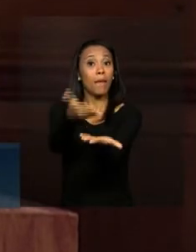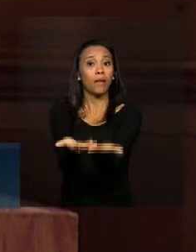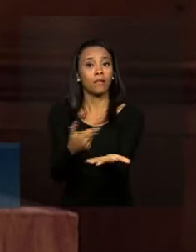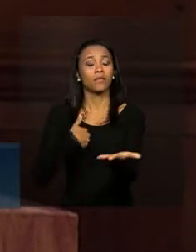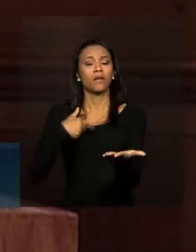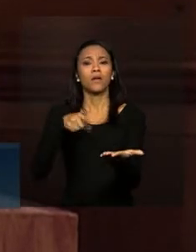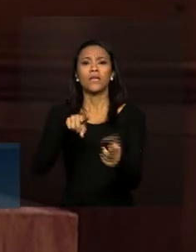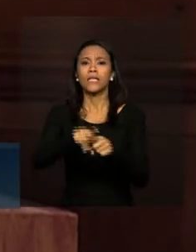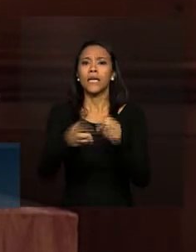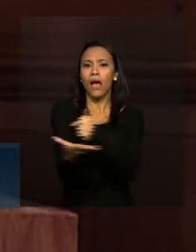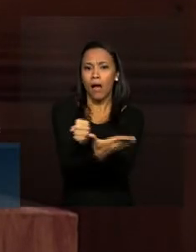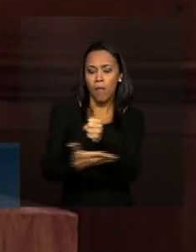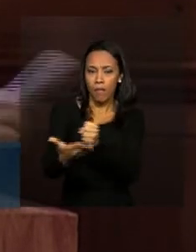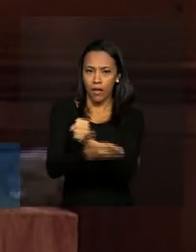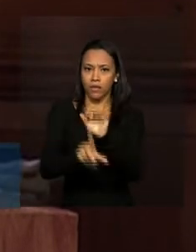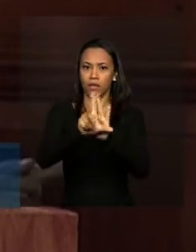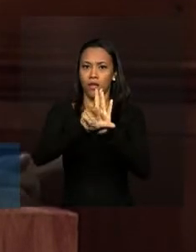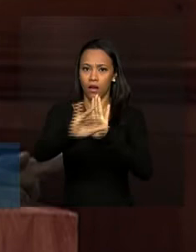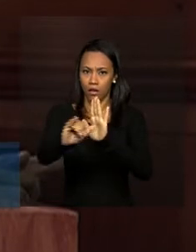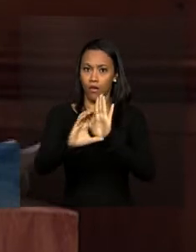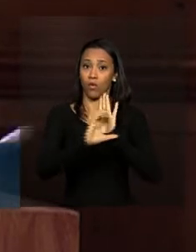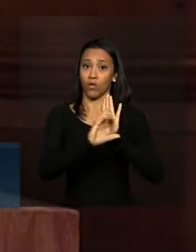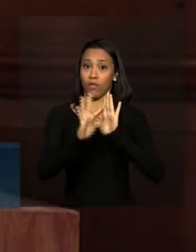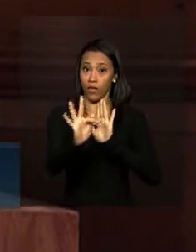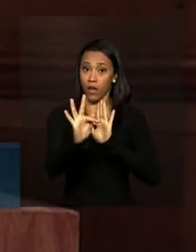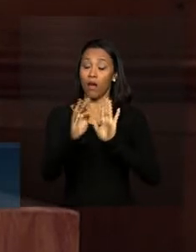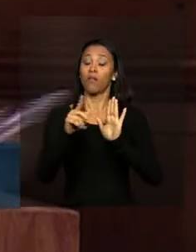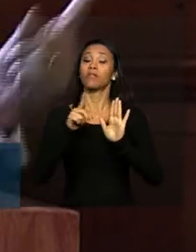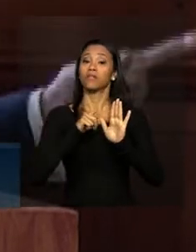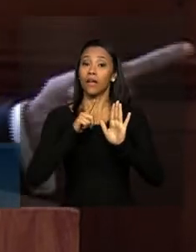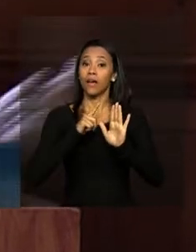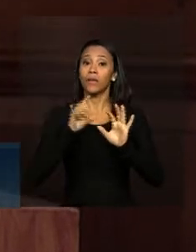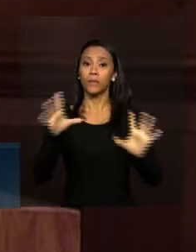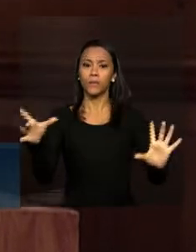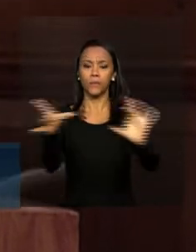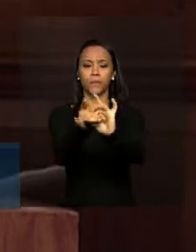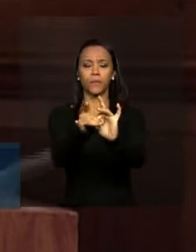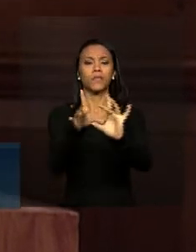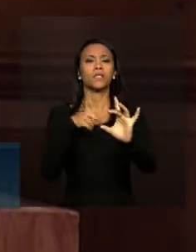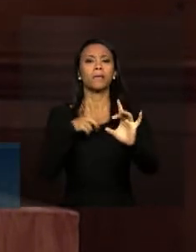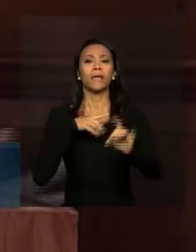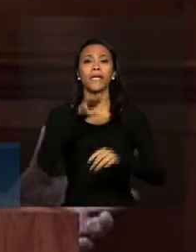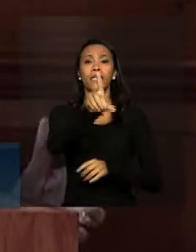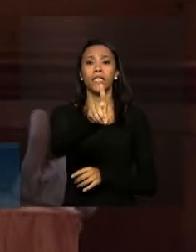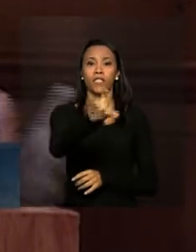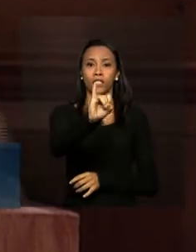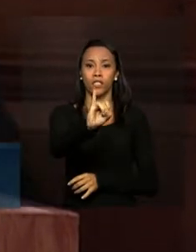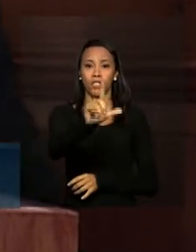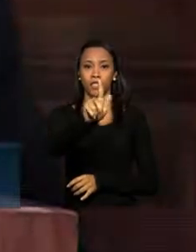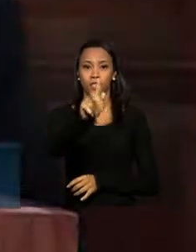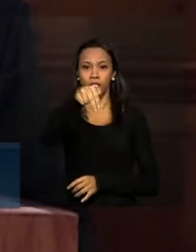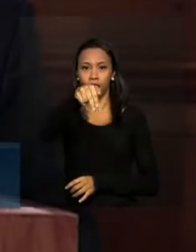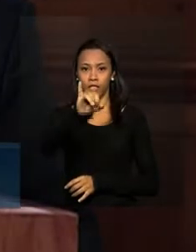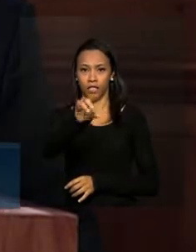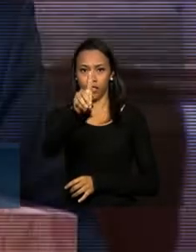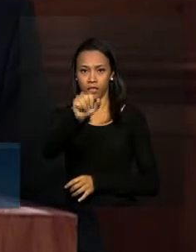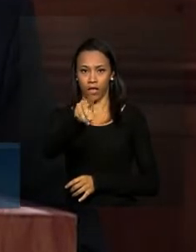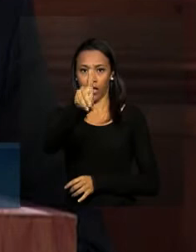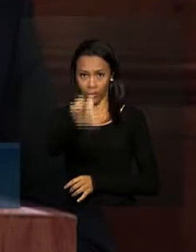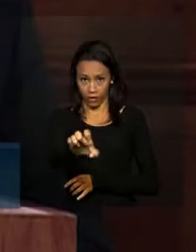República se ancoram, entre outros temas, na tese da dignidade da pessoa humana, onde entra,